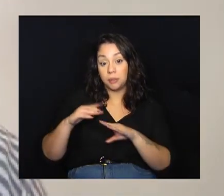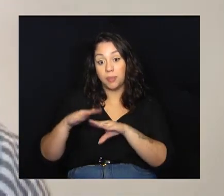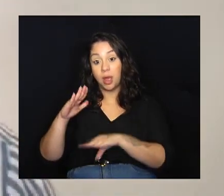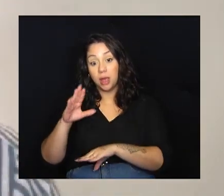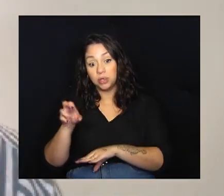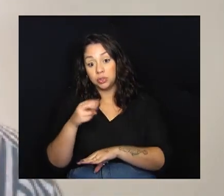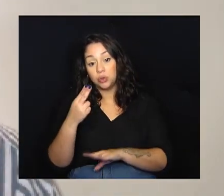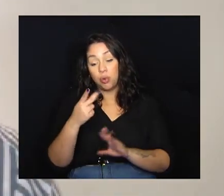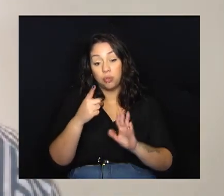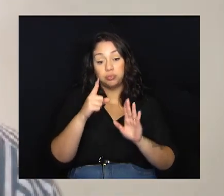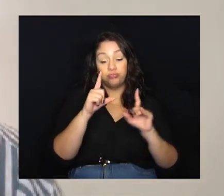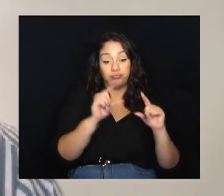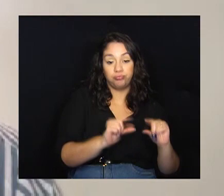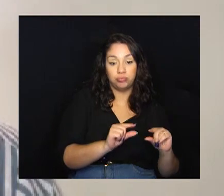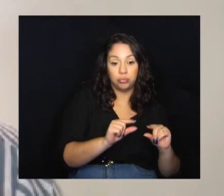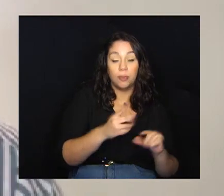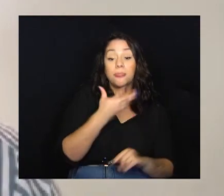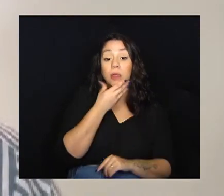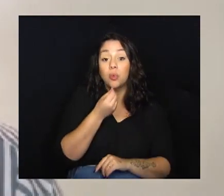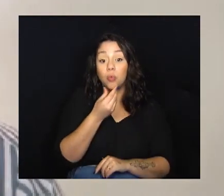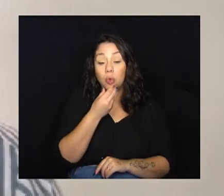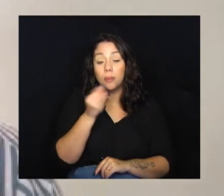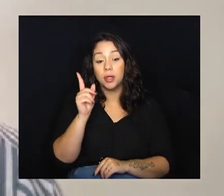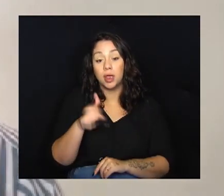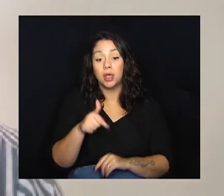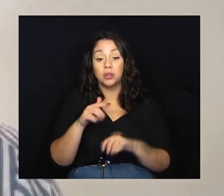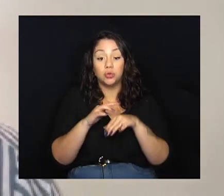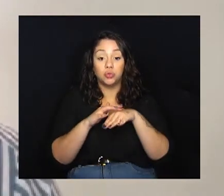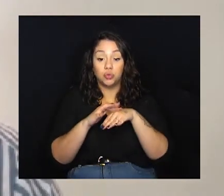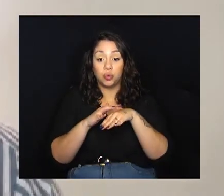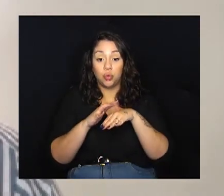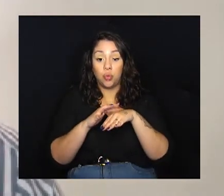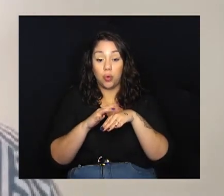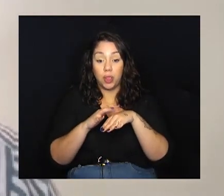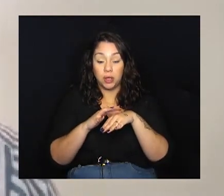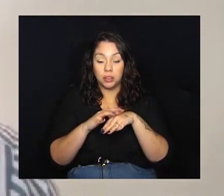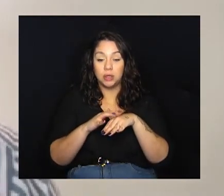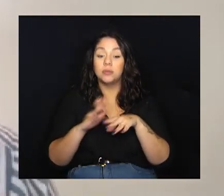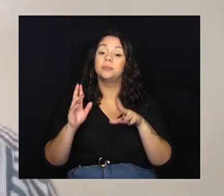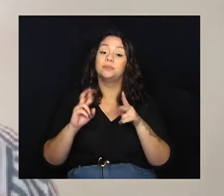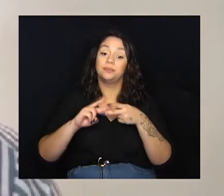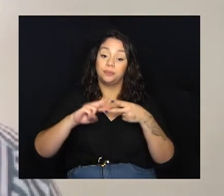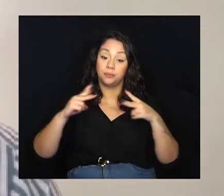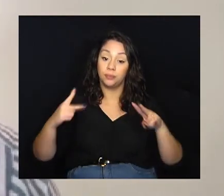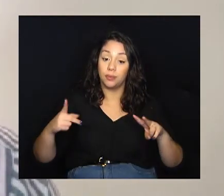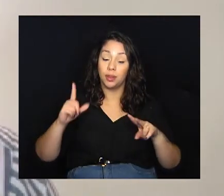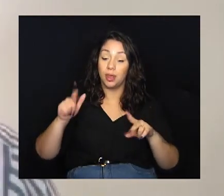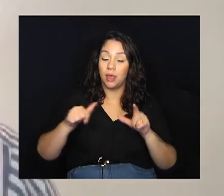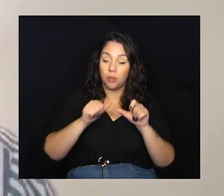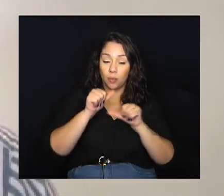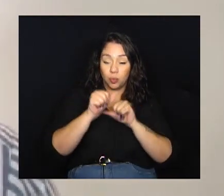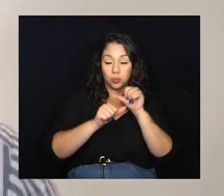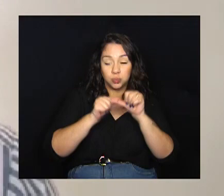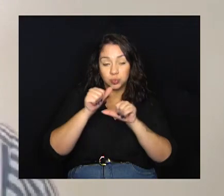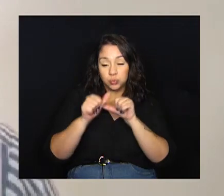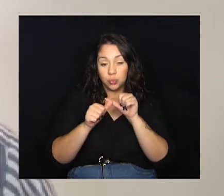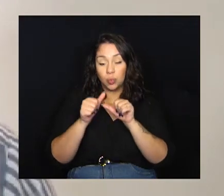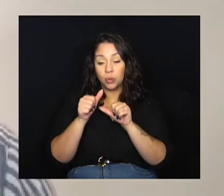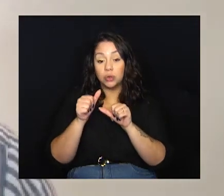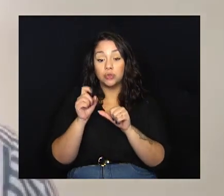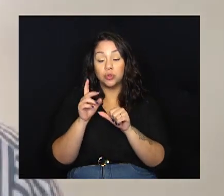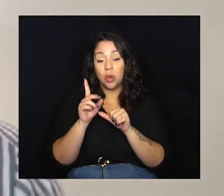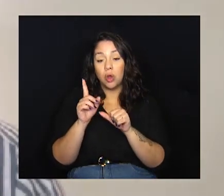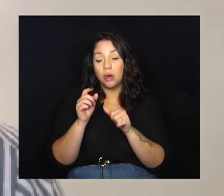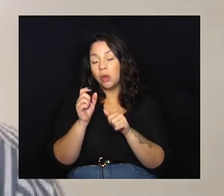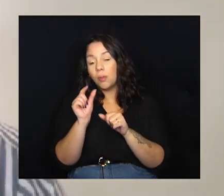no homem eu tô falando em relação a doença genéticas que são causadas por mutações pontuais são variações genéticas de ponto eu troco uma